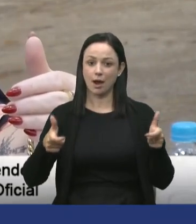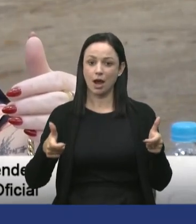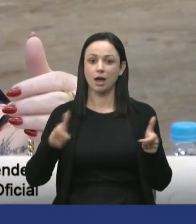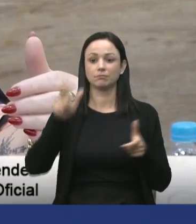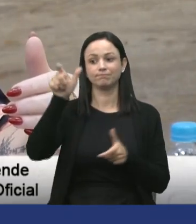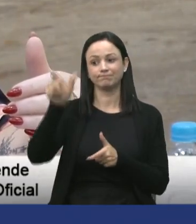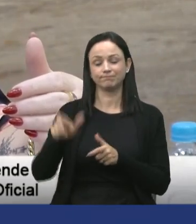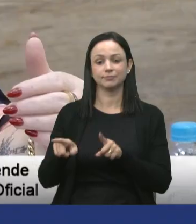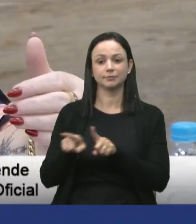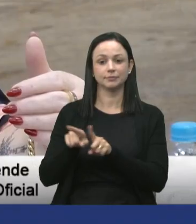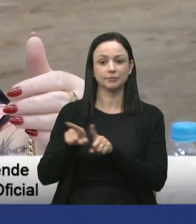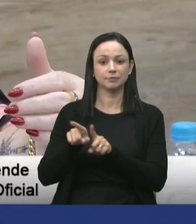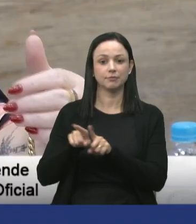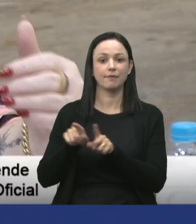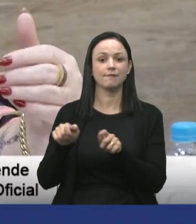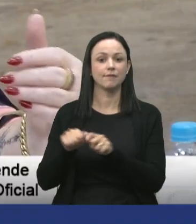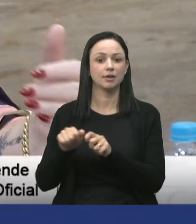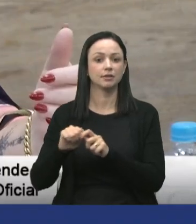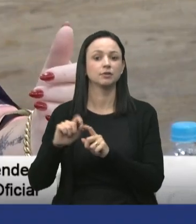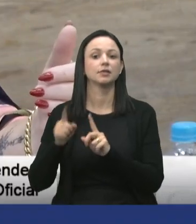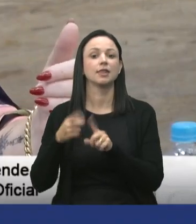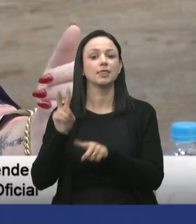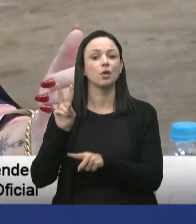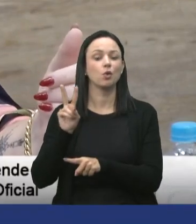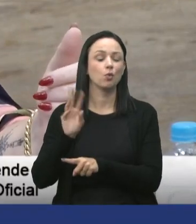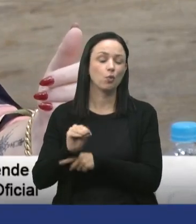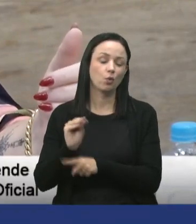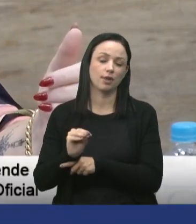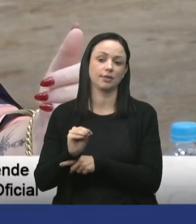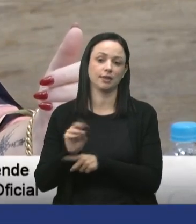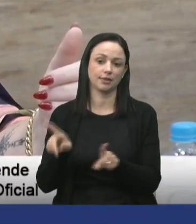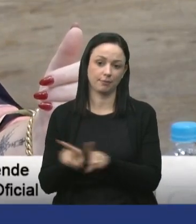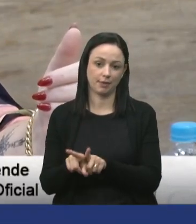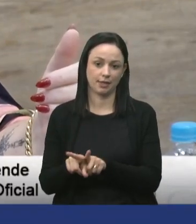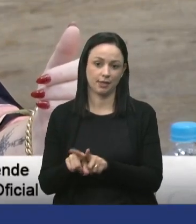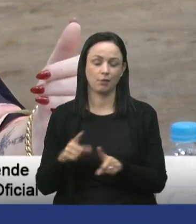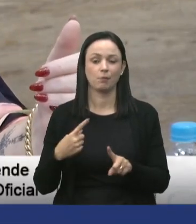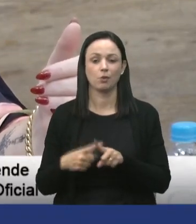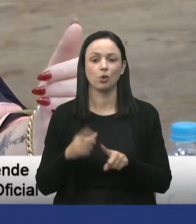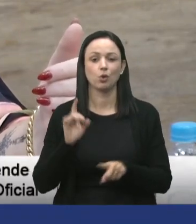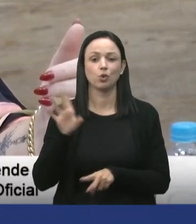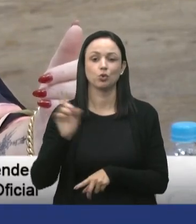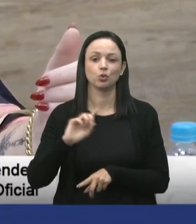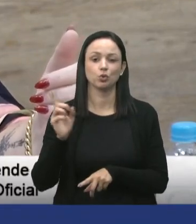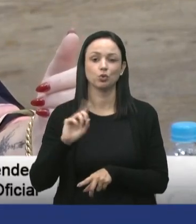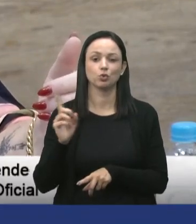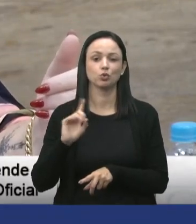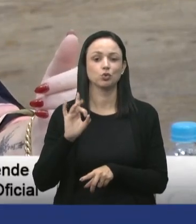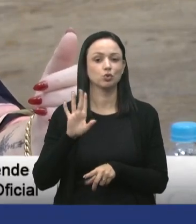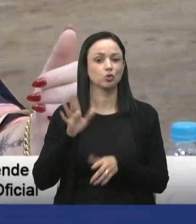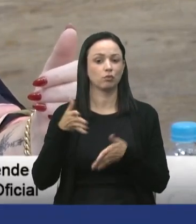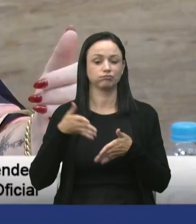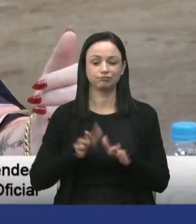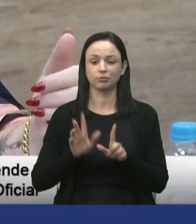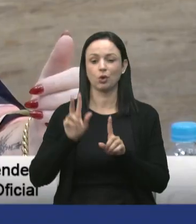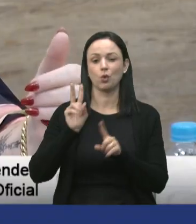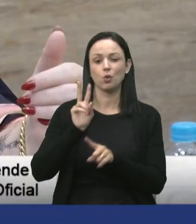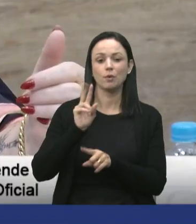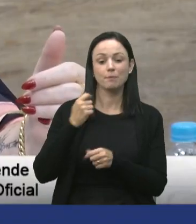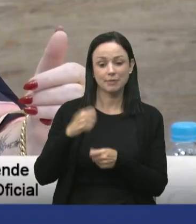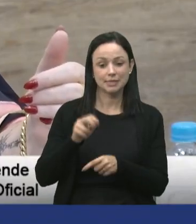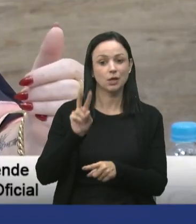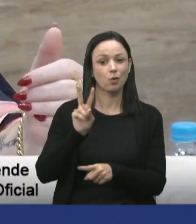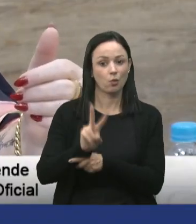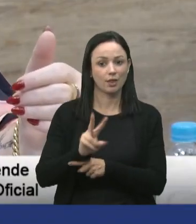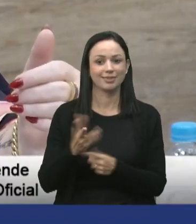mas principalmente de quem cuide. Porque não é só uma questão de pôr no mundo, a gente precisa do cuidado.